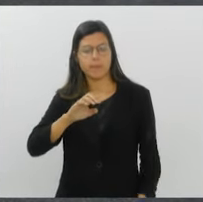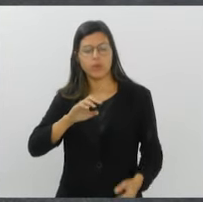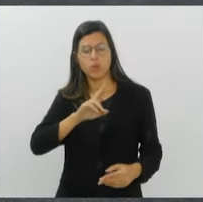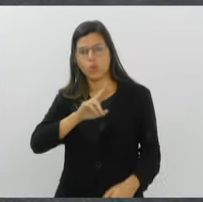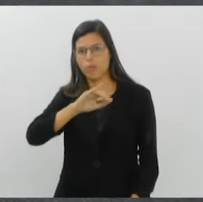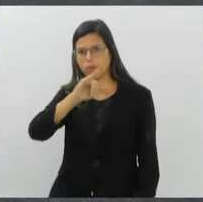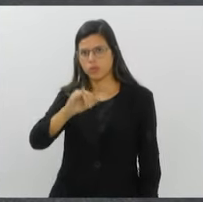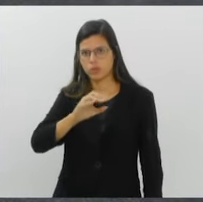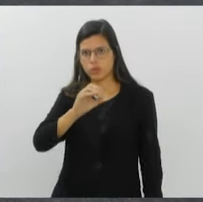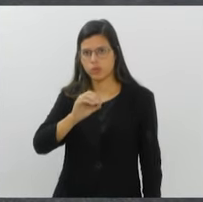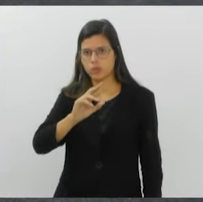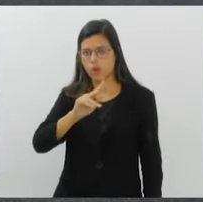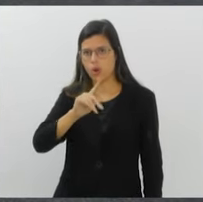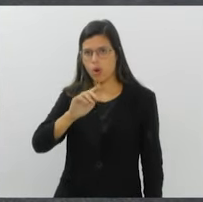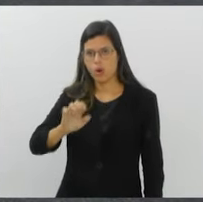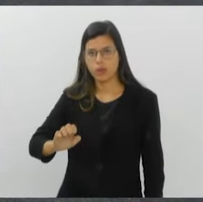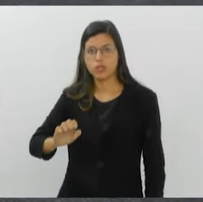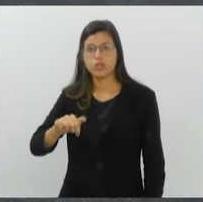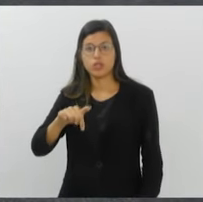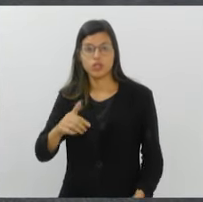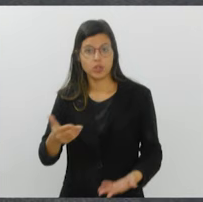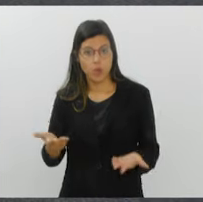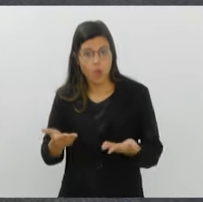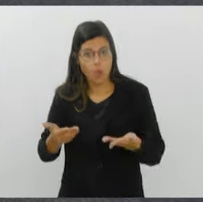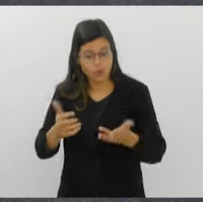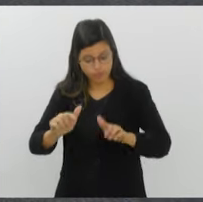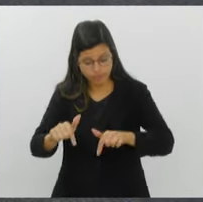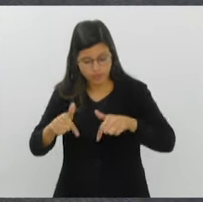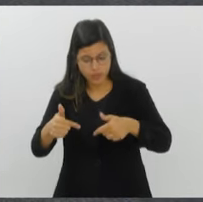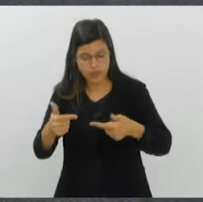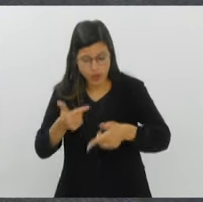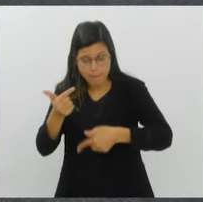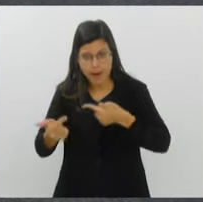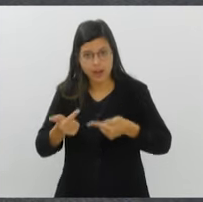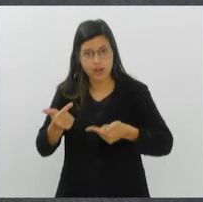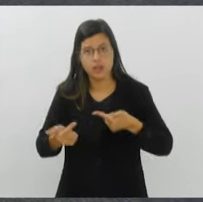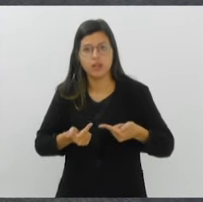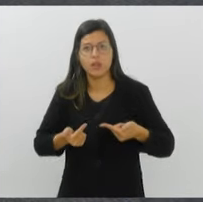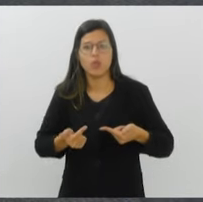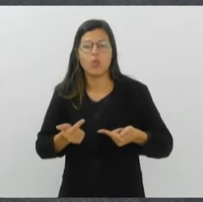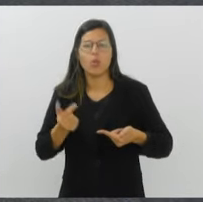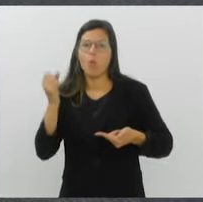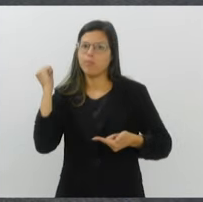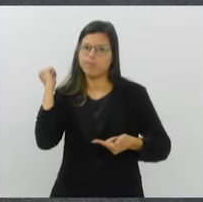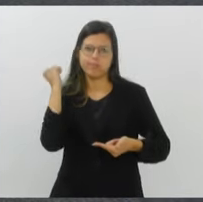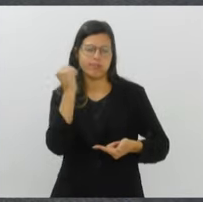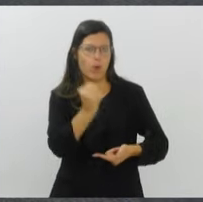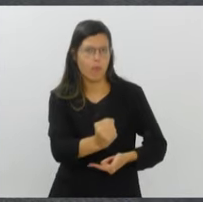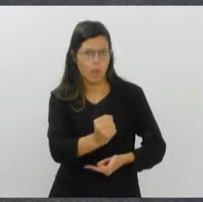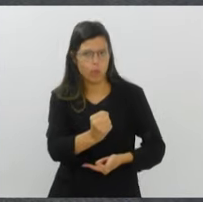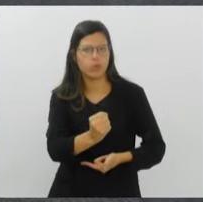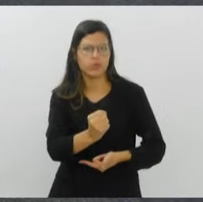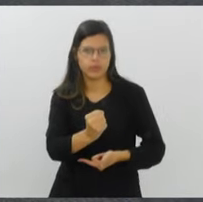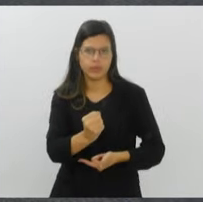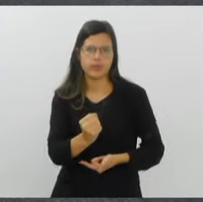Cruz, que em ação hoje, em pleno exercício de sua função, faleceu assassinado